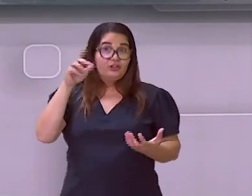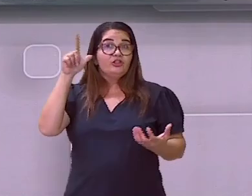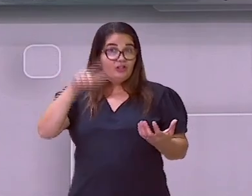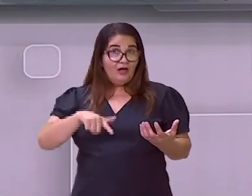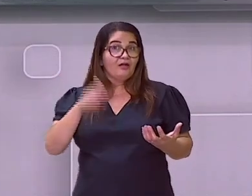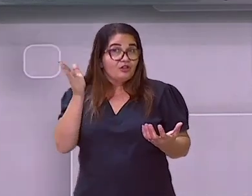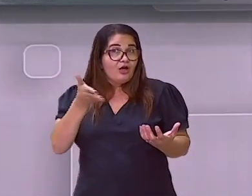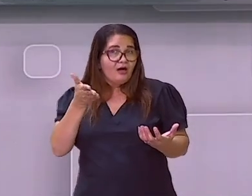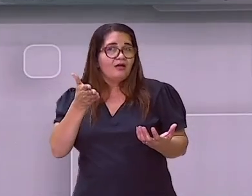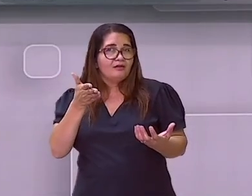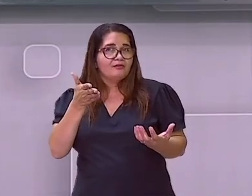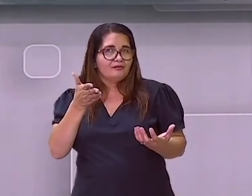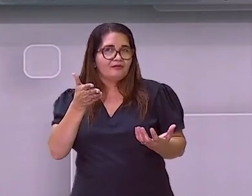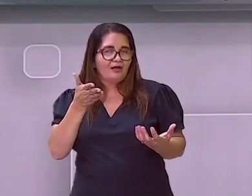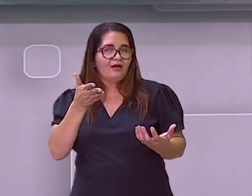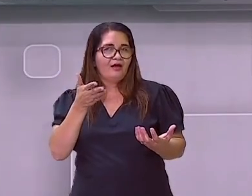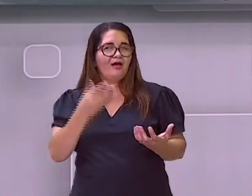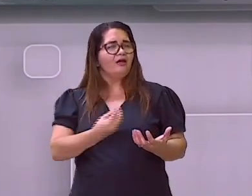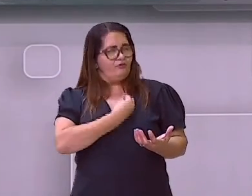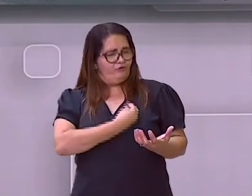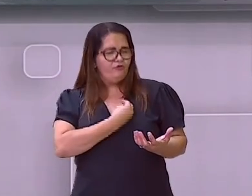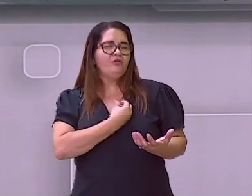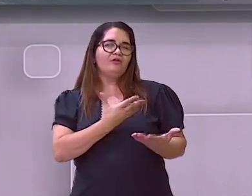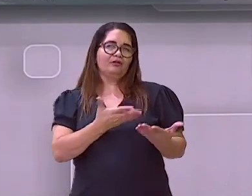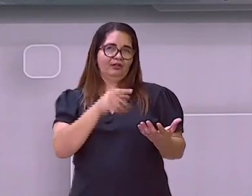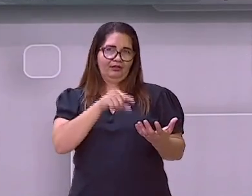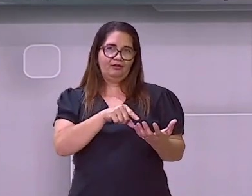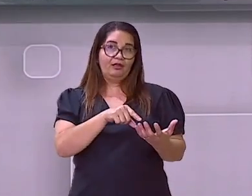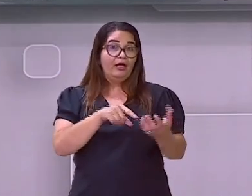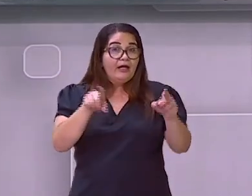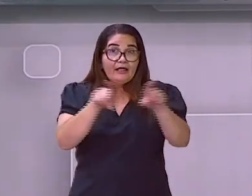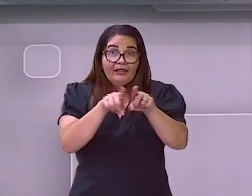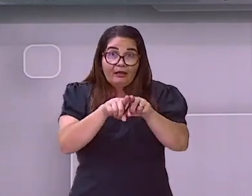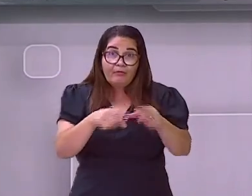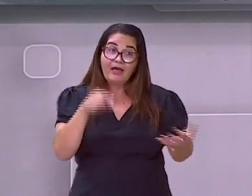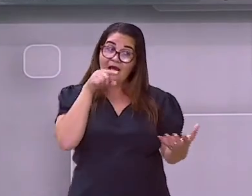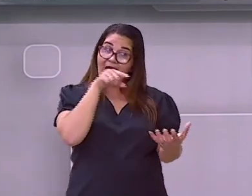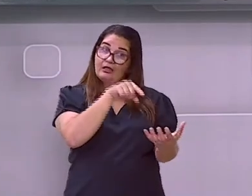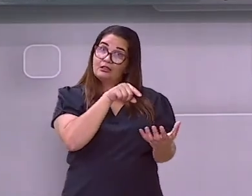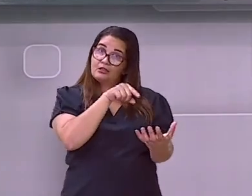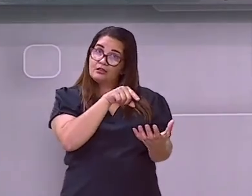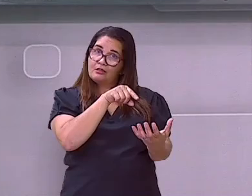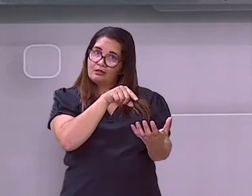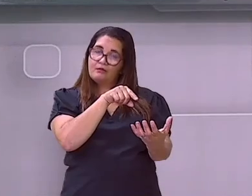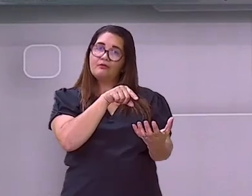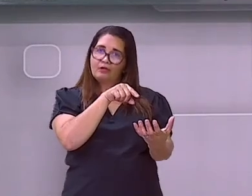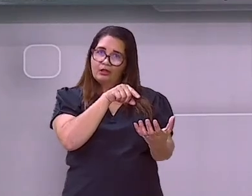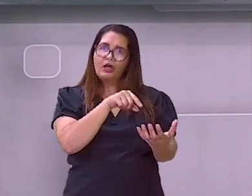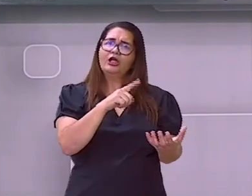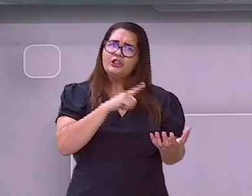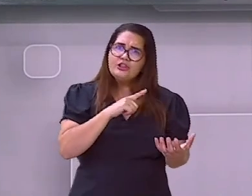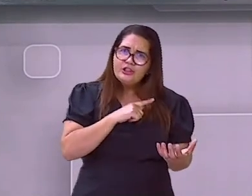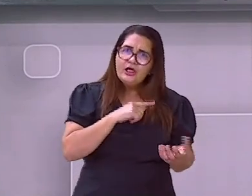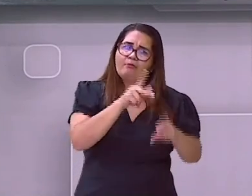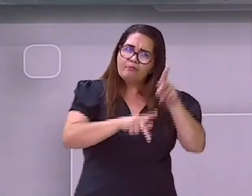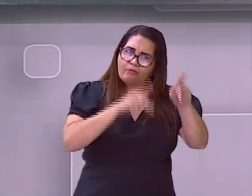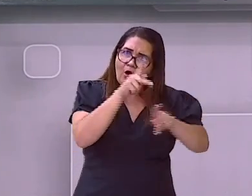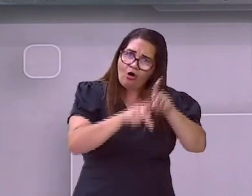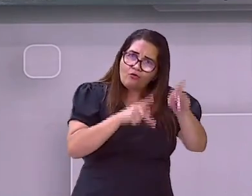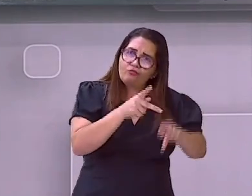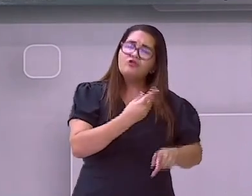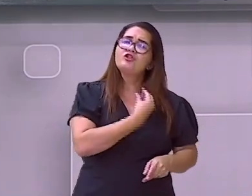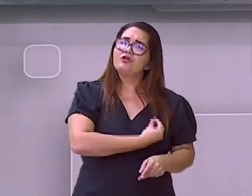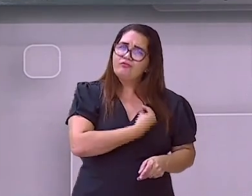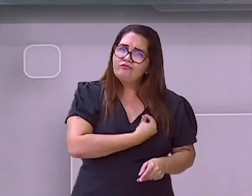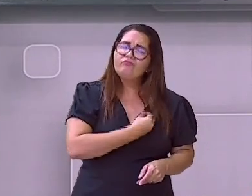aqui. Existiam civilizações, inclusive, você pode procurar na internet, você